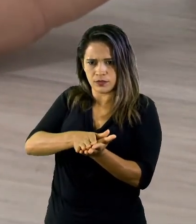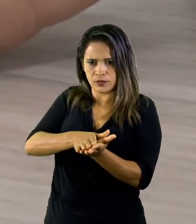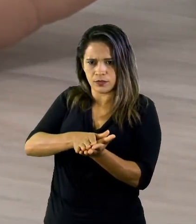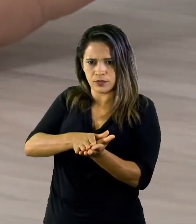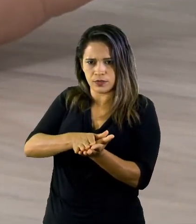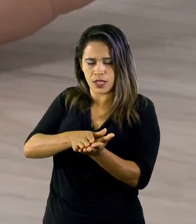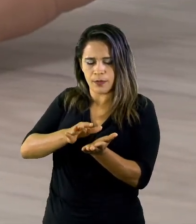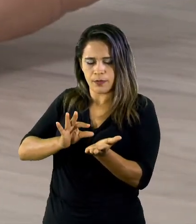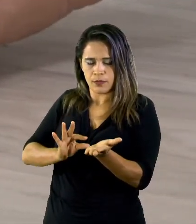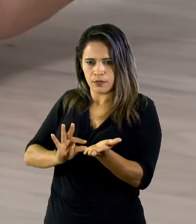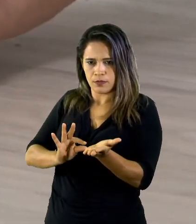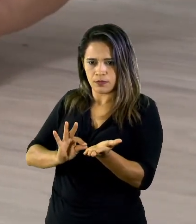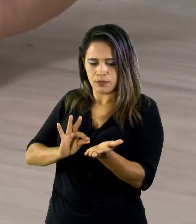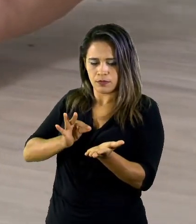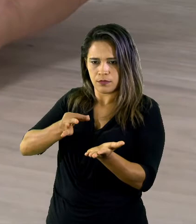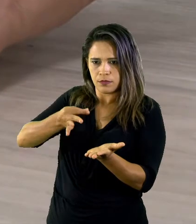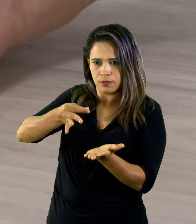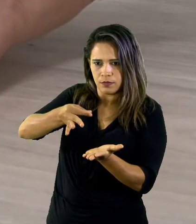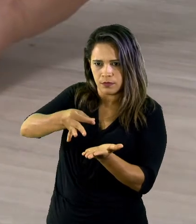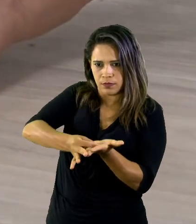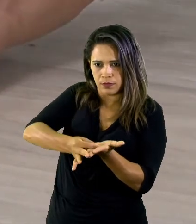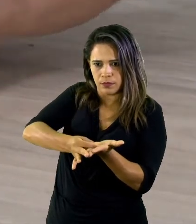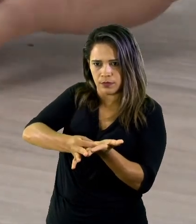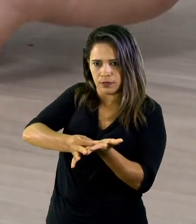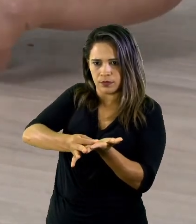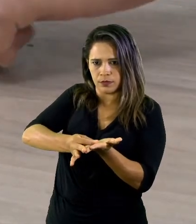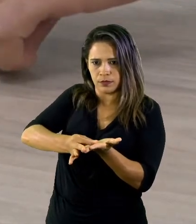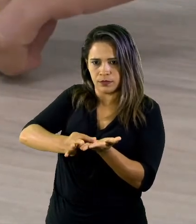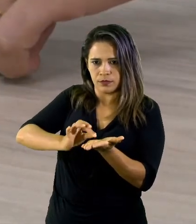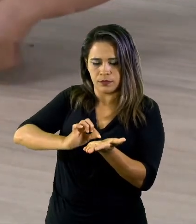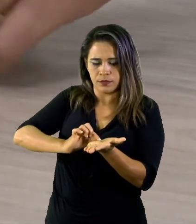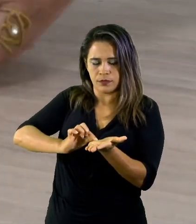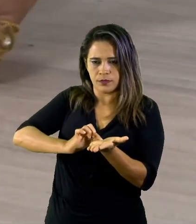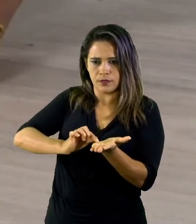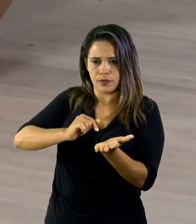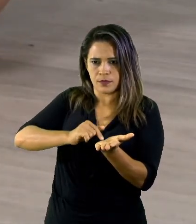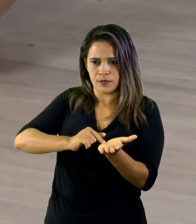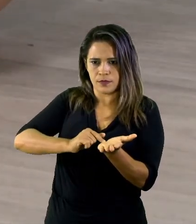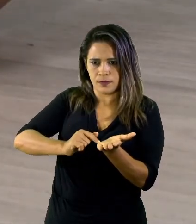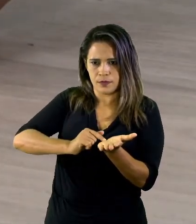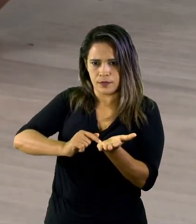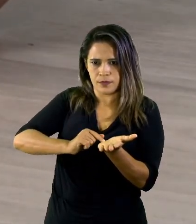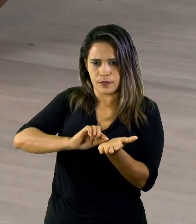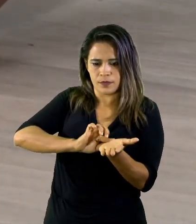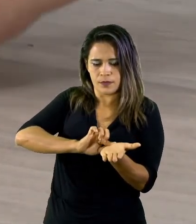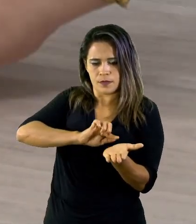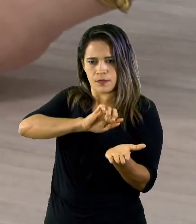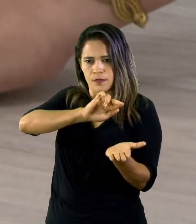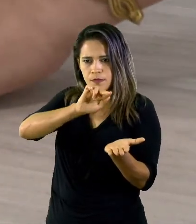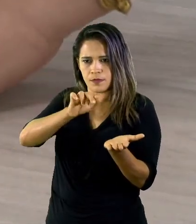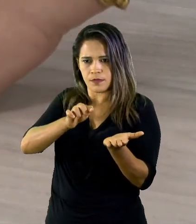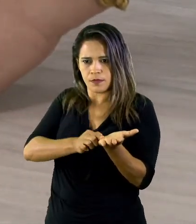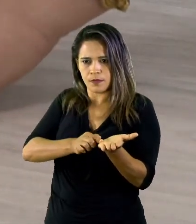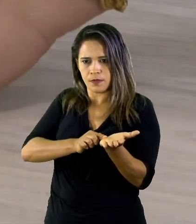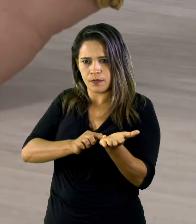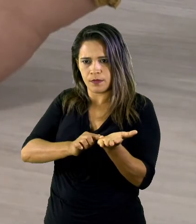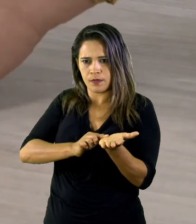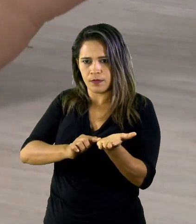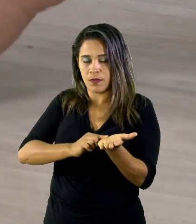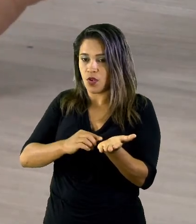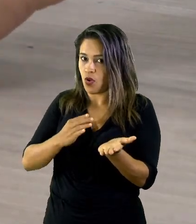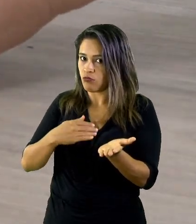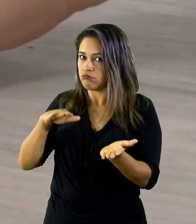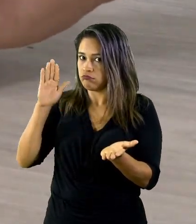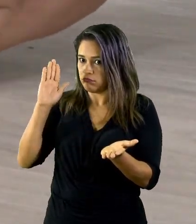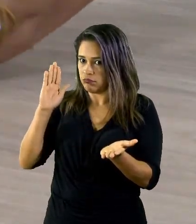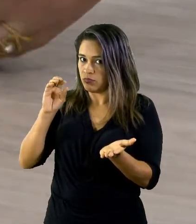Essa ponta vem aqui para cima, pega bem aqui no meio e essa outra pontinha para cima. Como eu prometi,